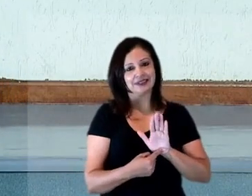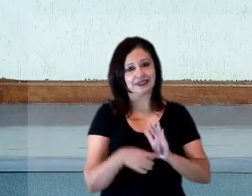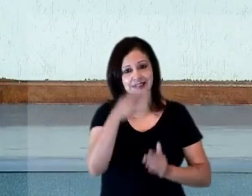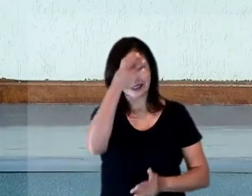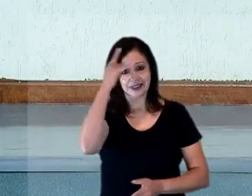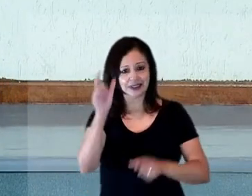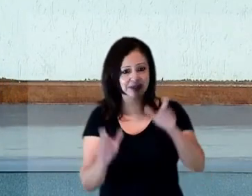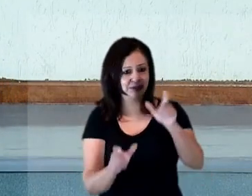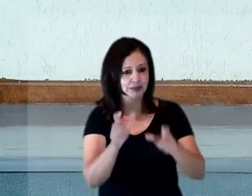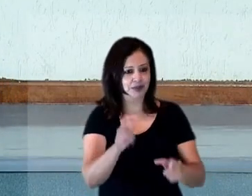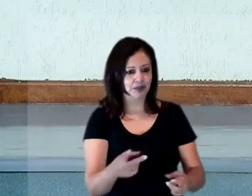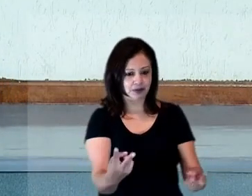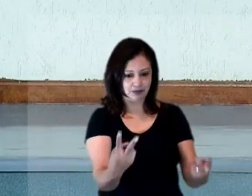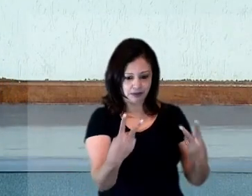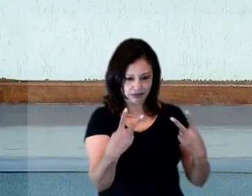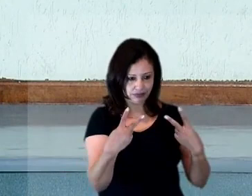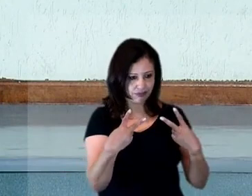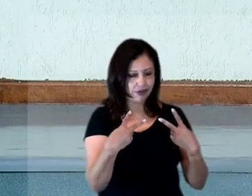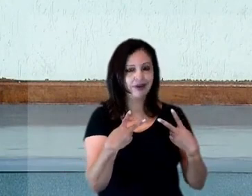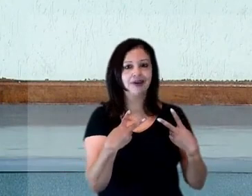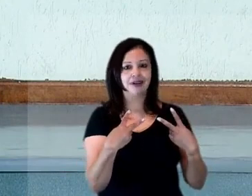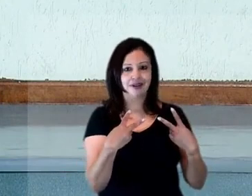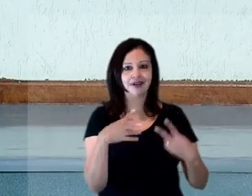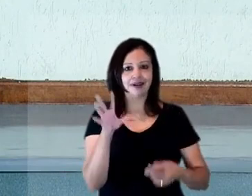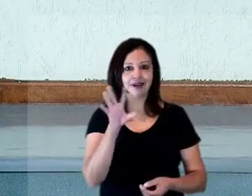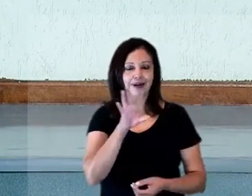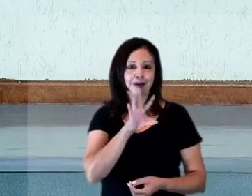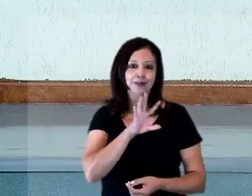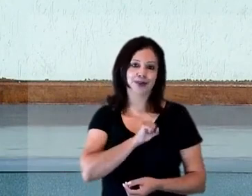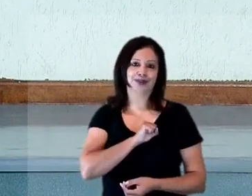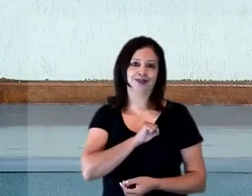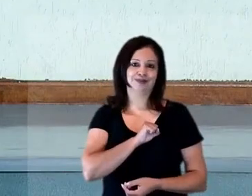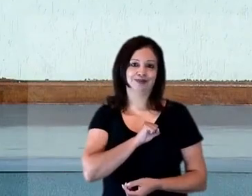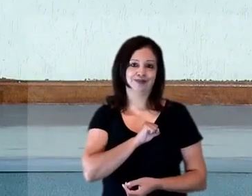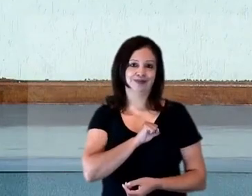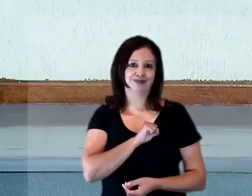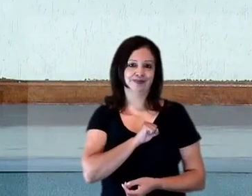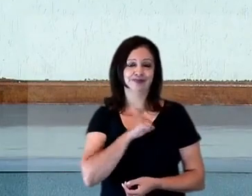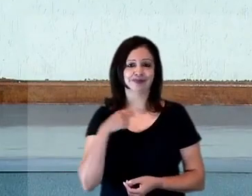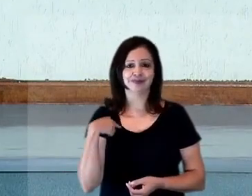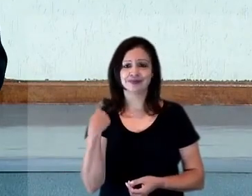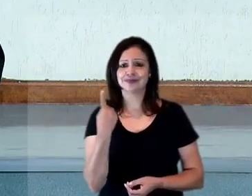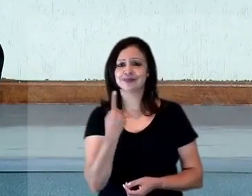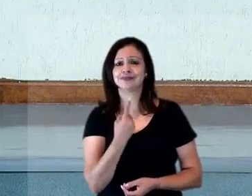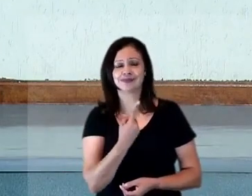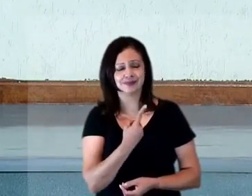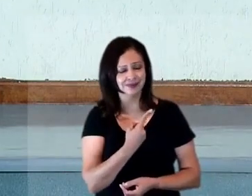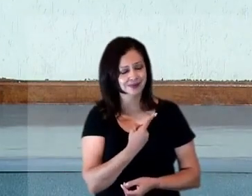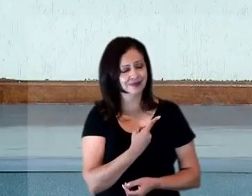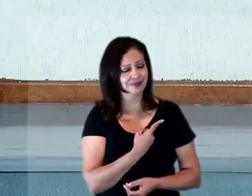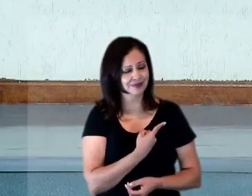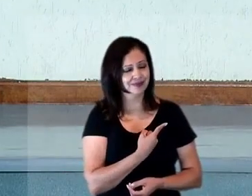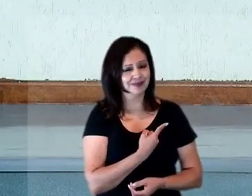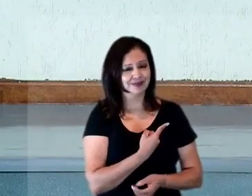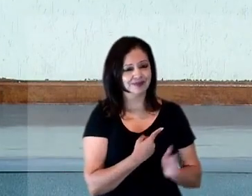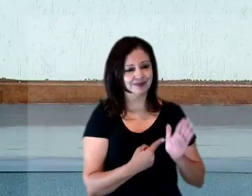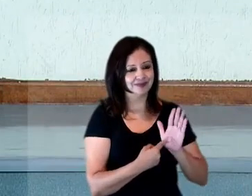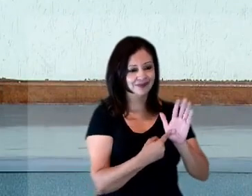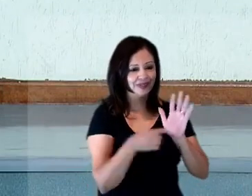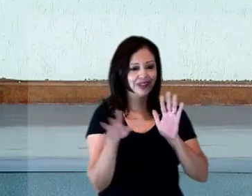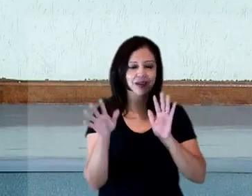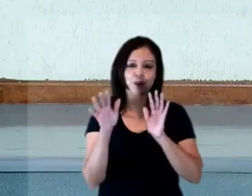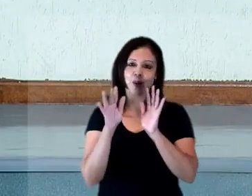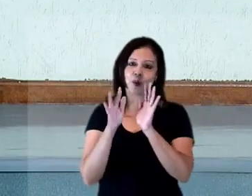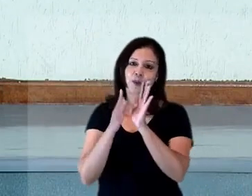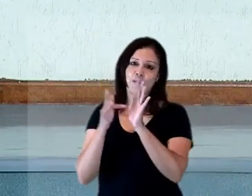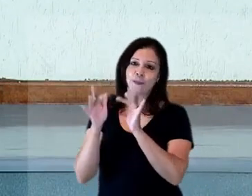prática notória e que aqueles que se achegarem a nós possam ver esse amor verdadeiro e queiram